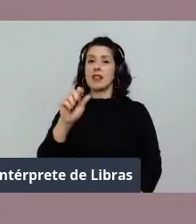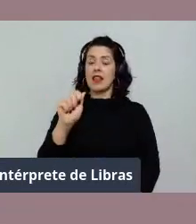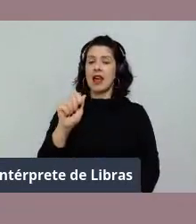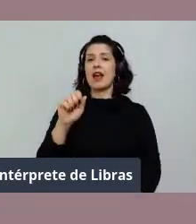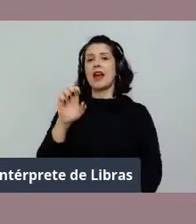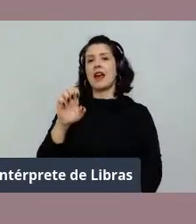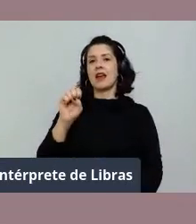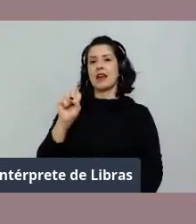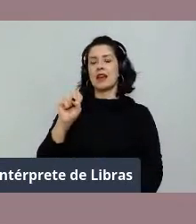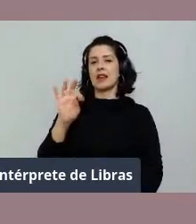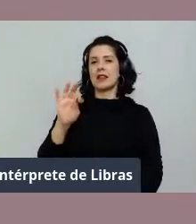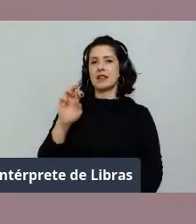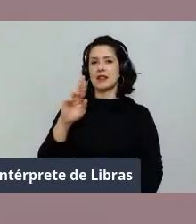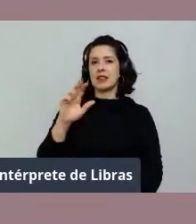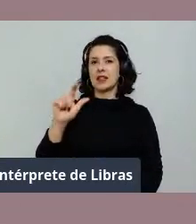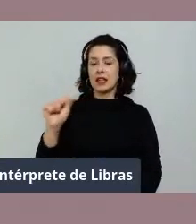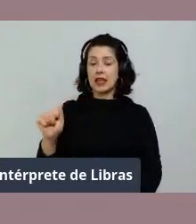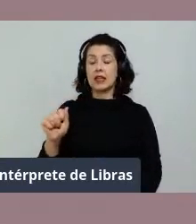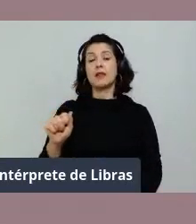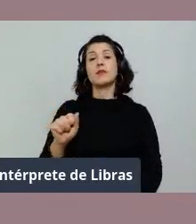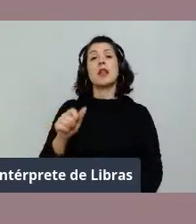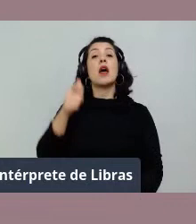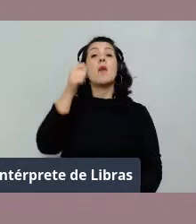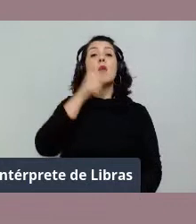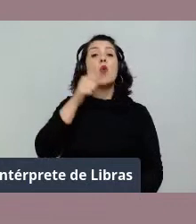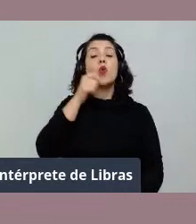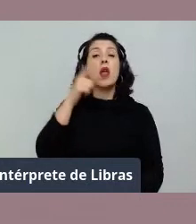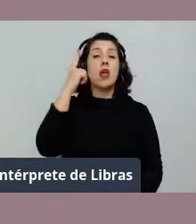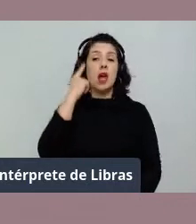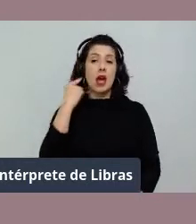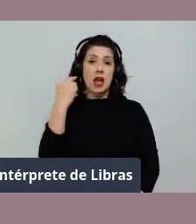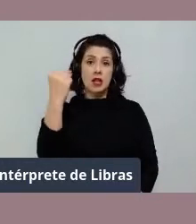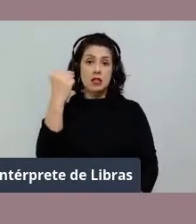E essa live,